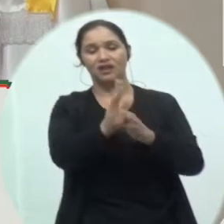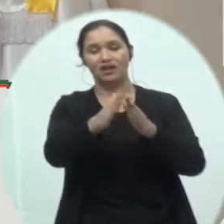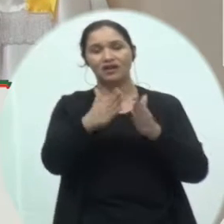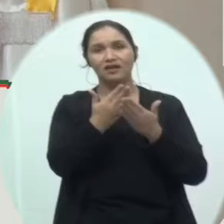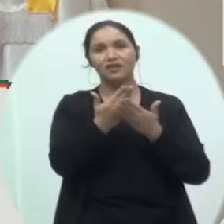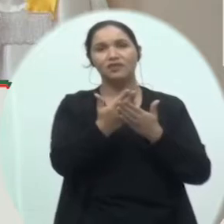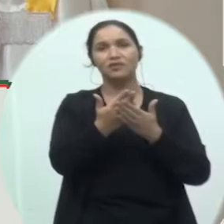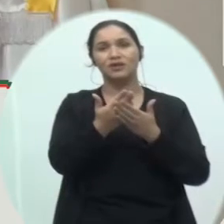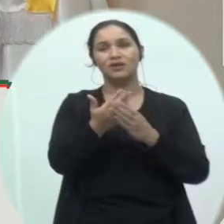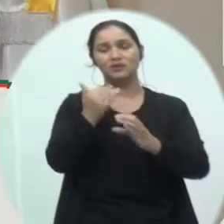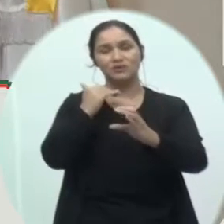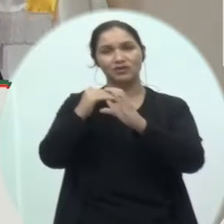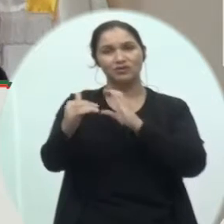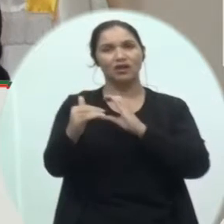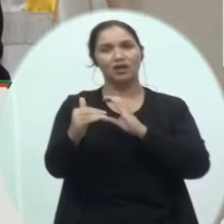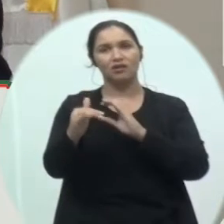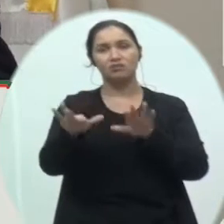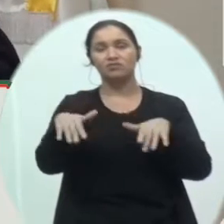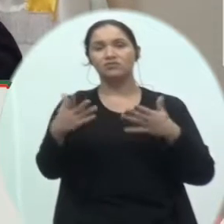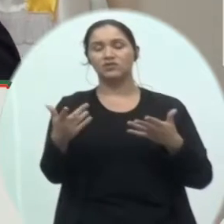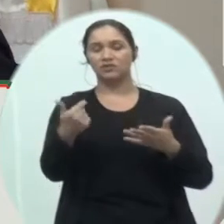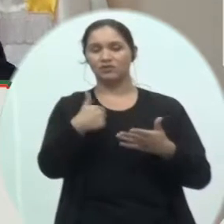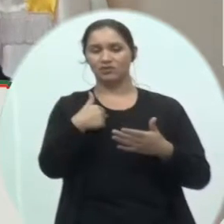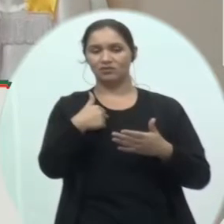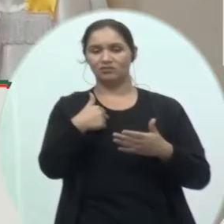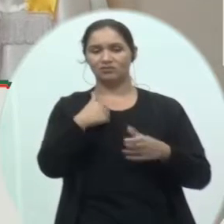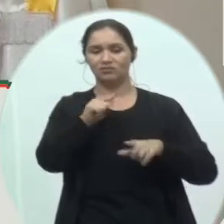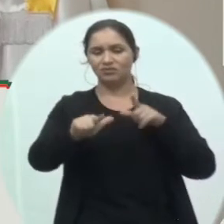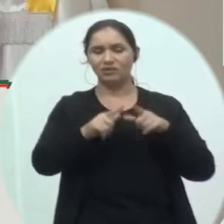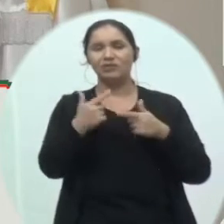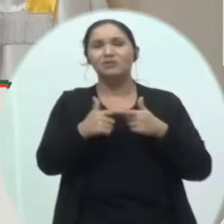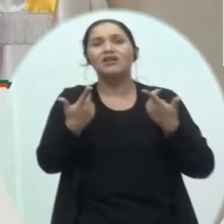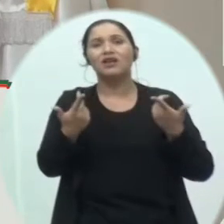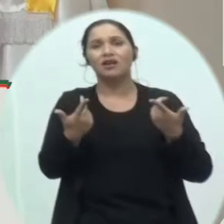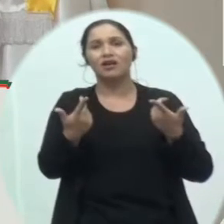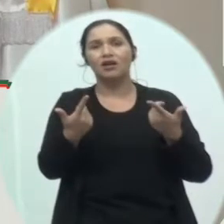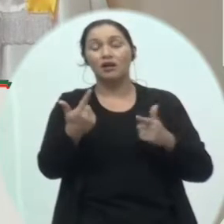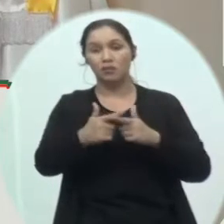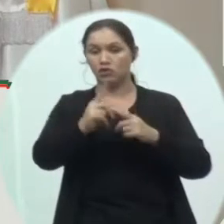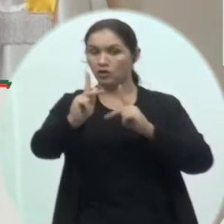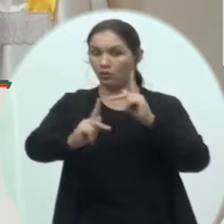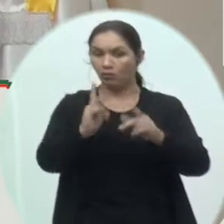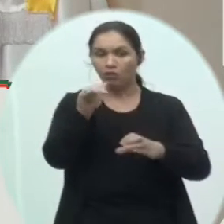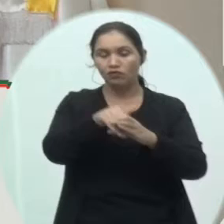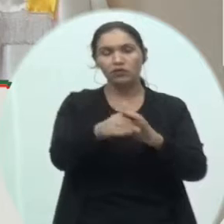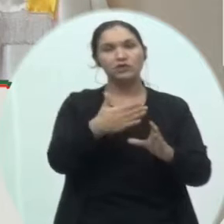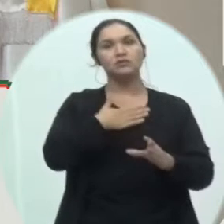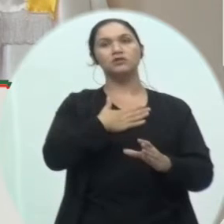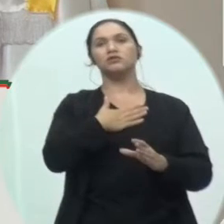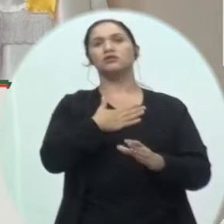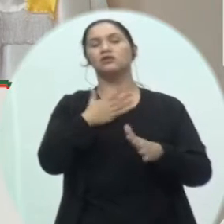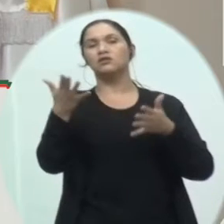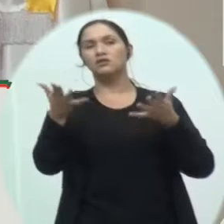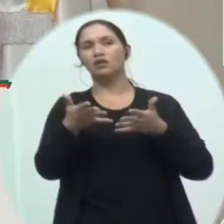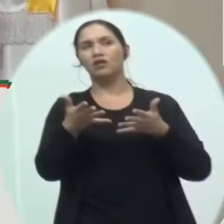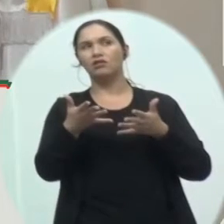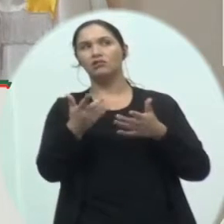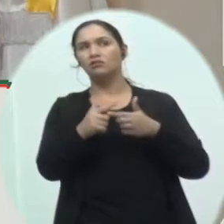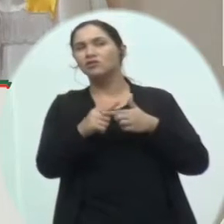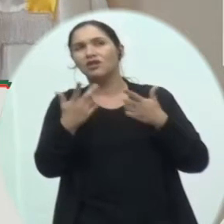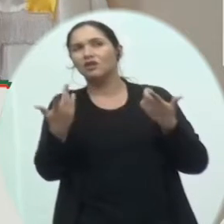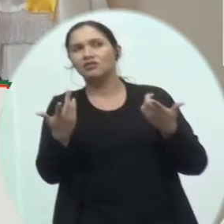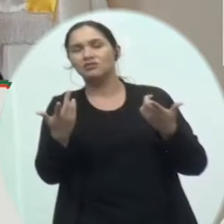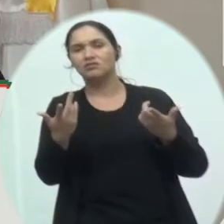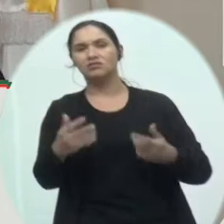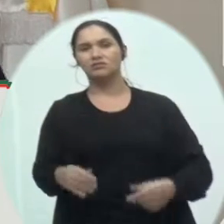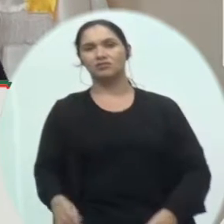que, que faz nós estarmos aqui? Nós somos eleitos para quê? Para encher uma prefeitura, e aí quando a gente